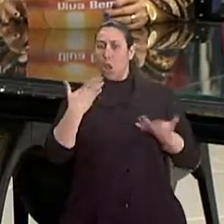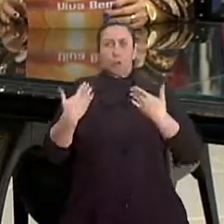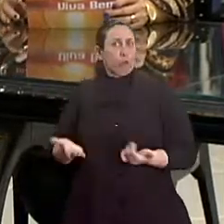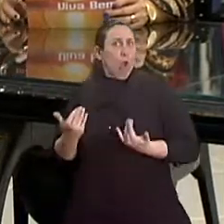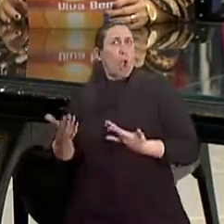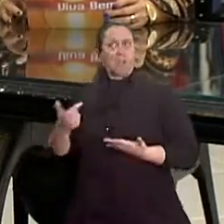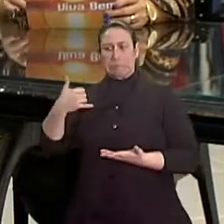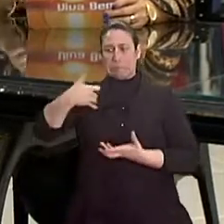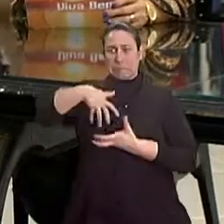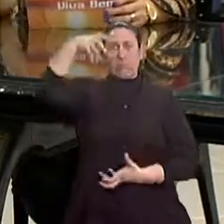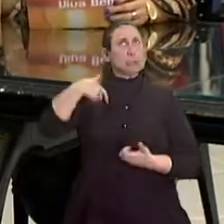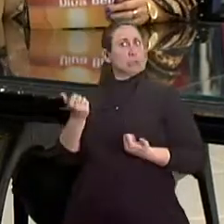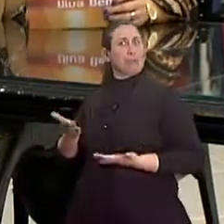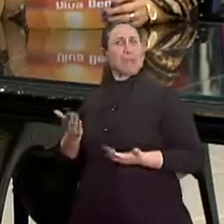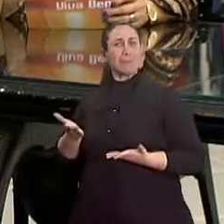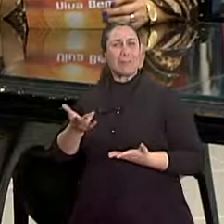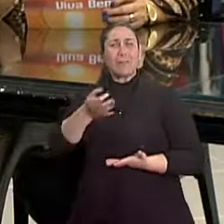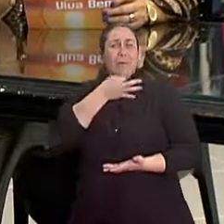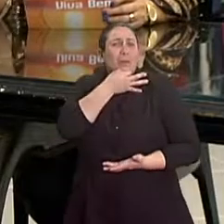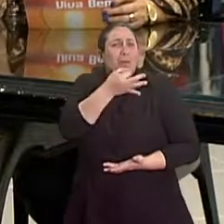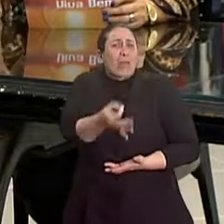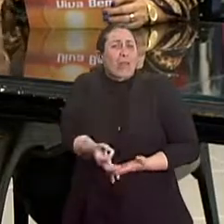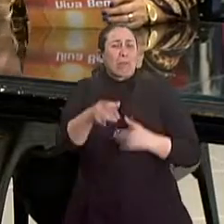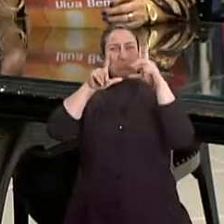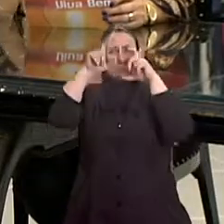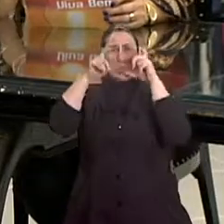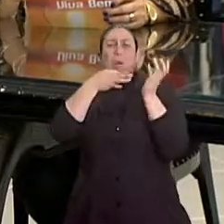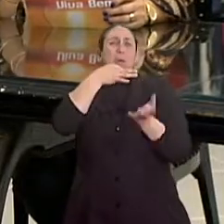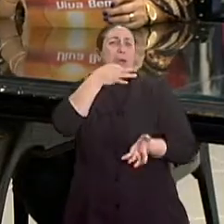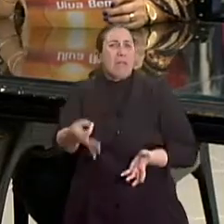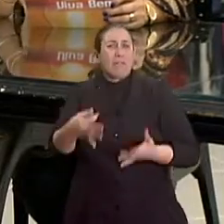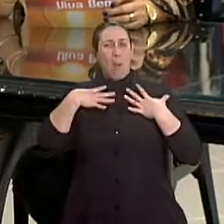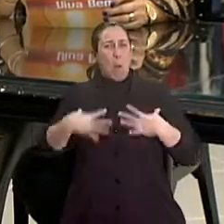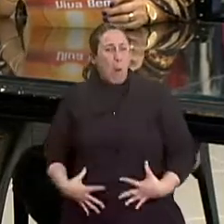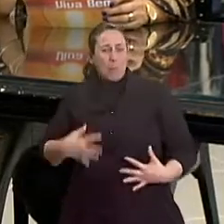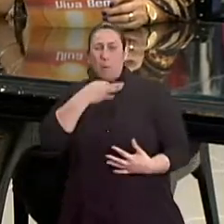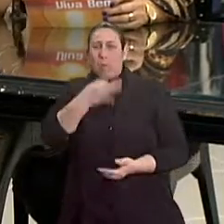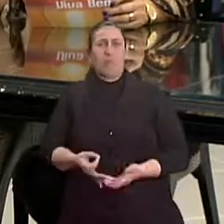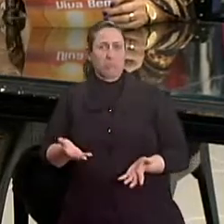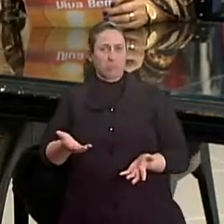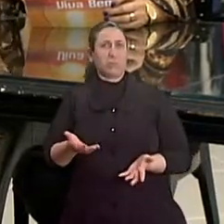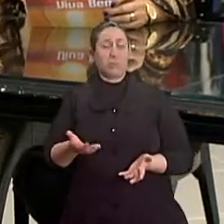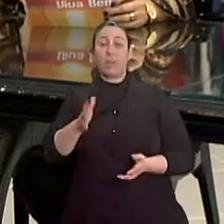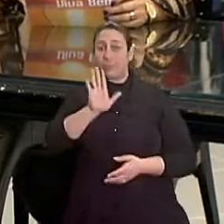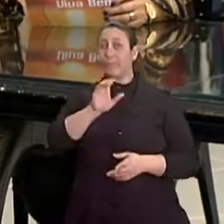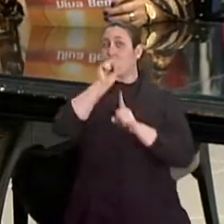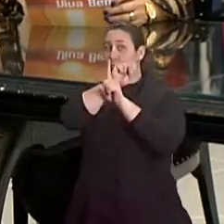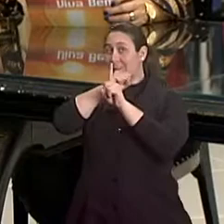estão ficando... Terrivelmente. Tá, mas aí nós caímos naquela questão de novo, assim, de uma